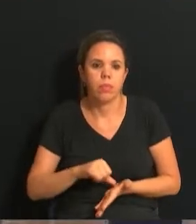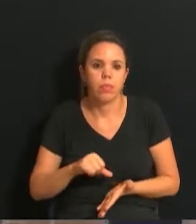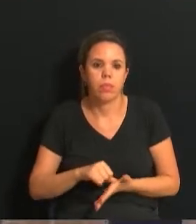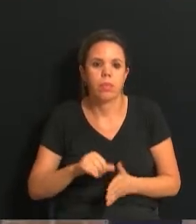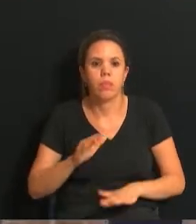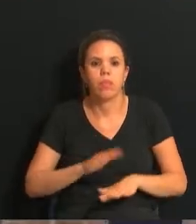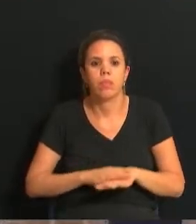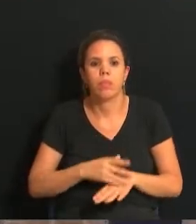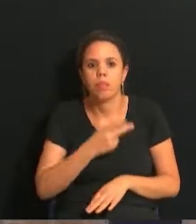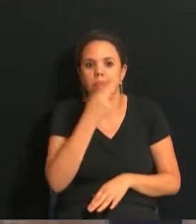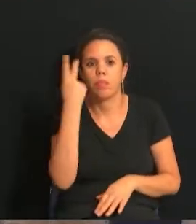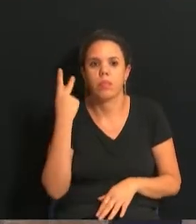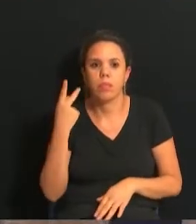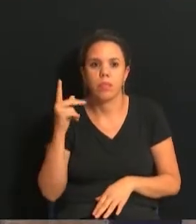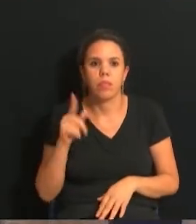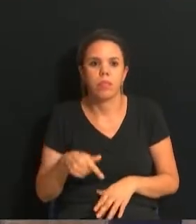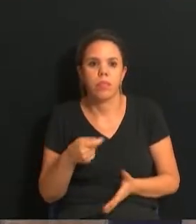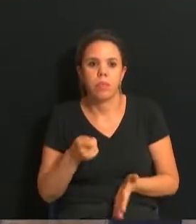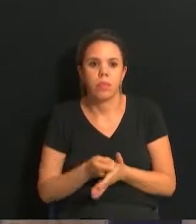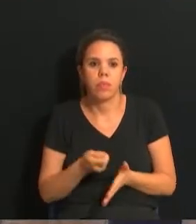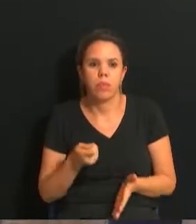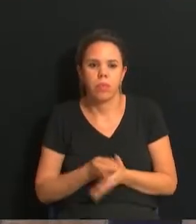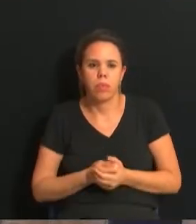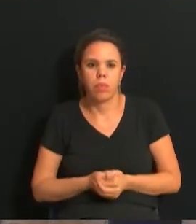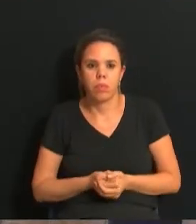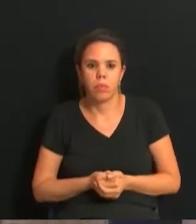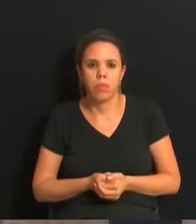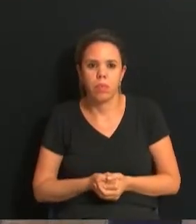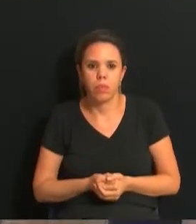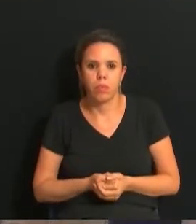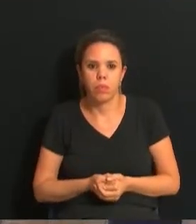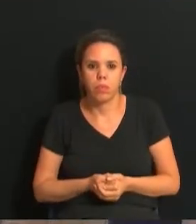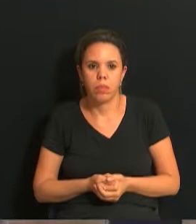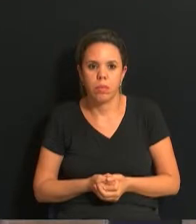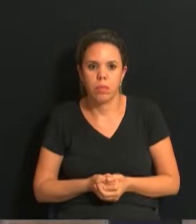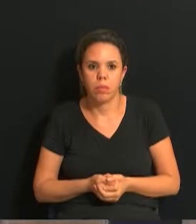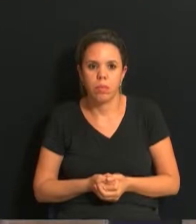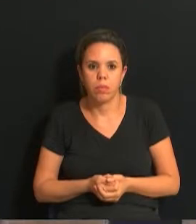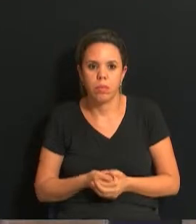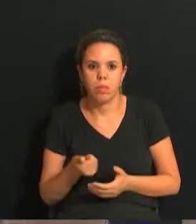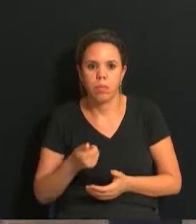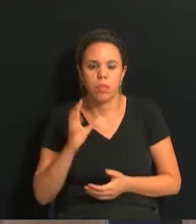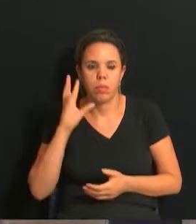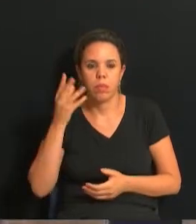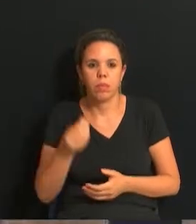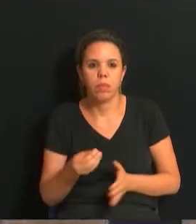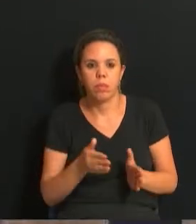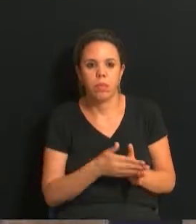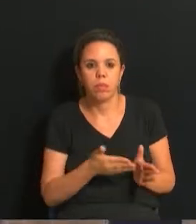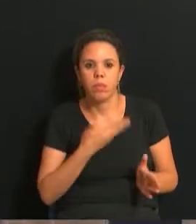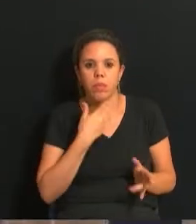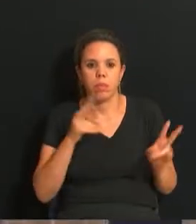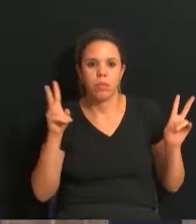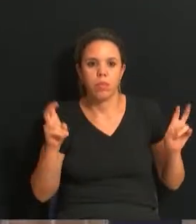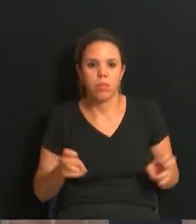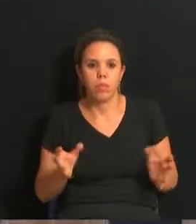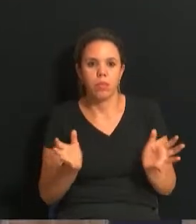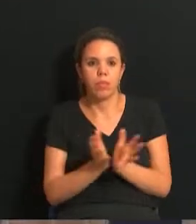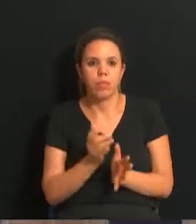violência ele vai ser obrigado, teoricamente, essa foi o primeiro entendimento durante os debates que nós temos na Comissão da